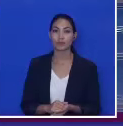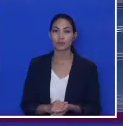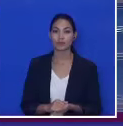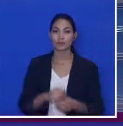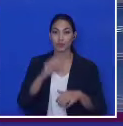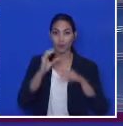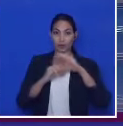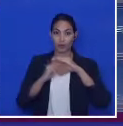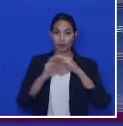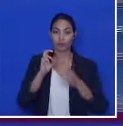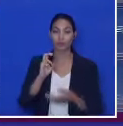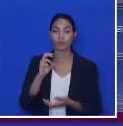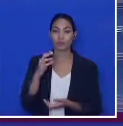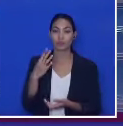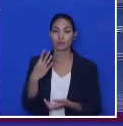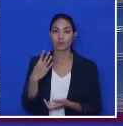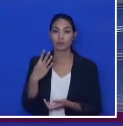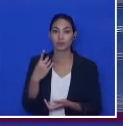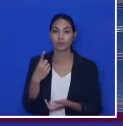Esse é o concurso